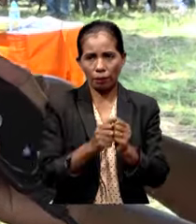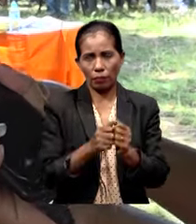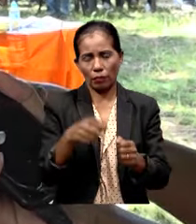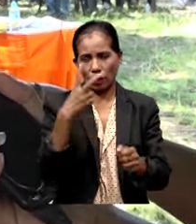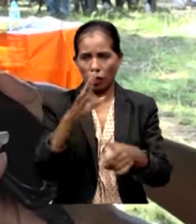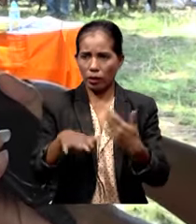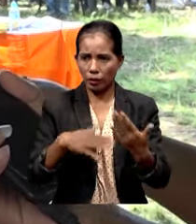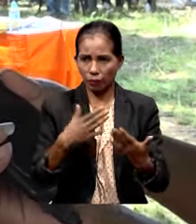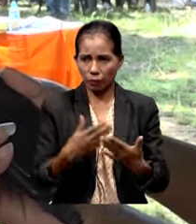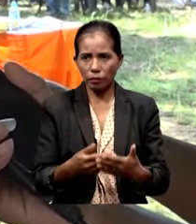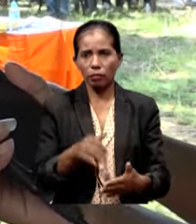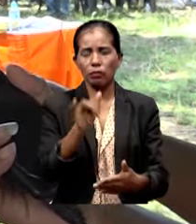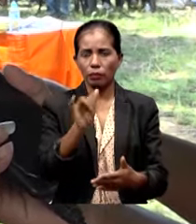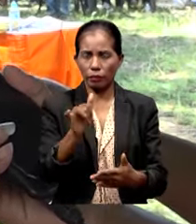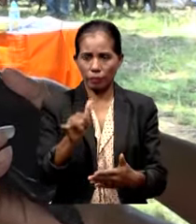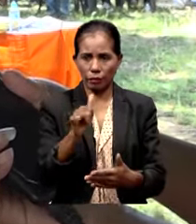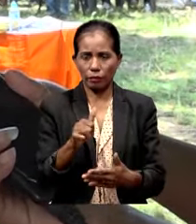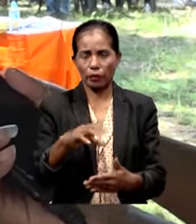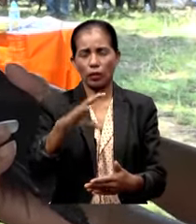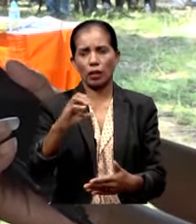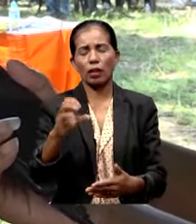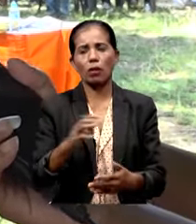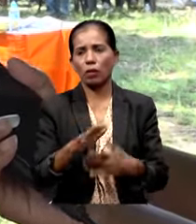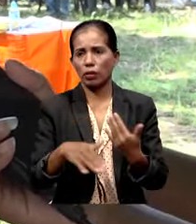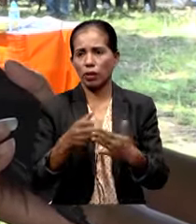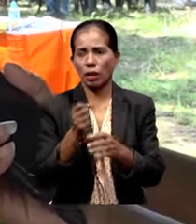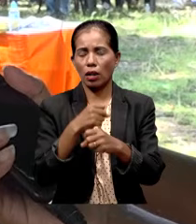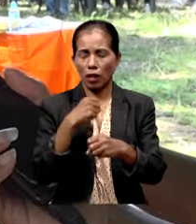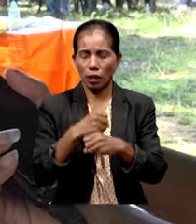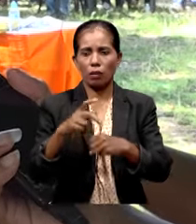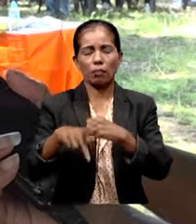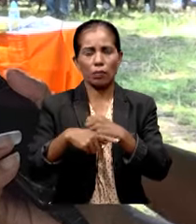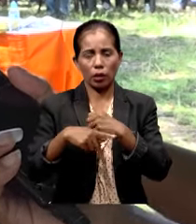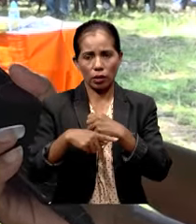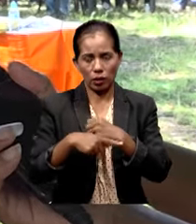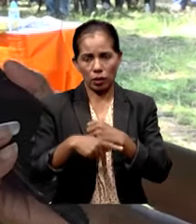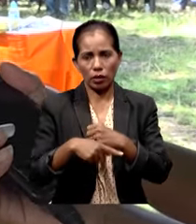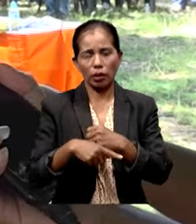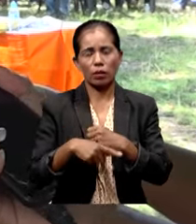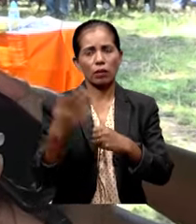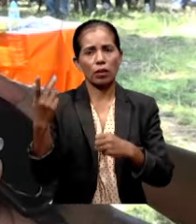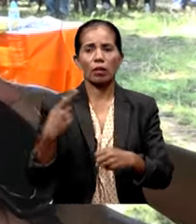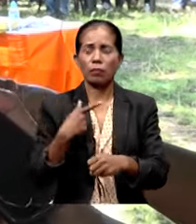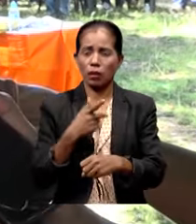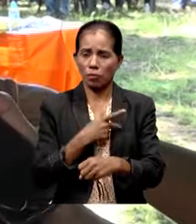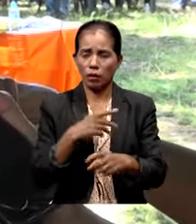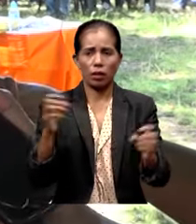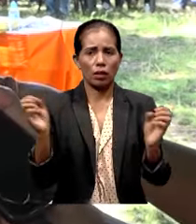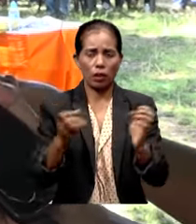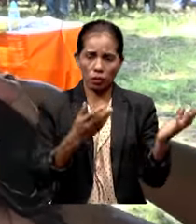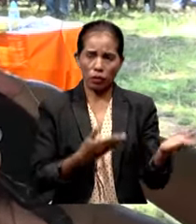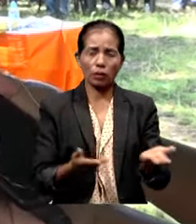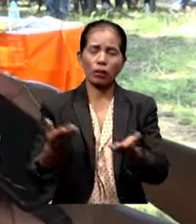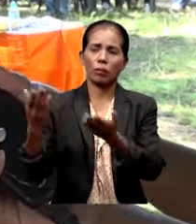sira contactos, consensos, lobby ser neve halo entre bancada e parlamento, la consegui resulta ba agenda ne